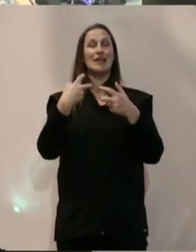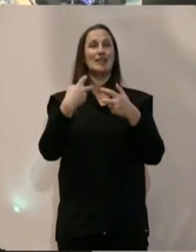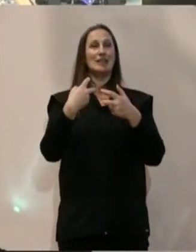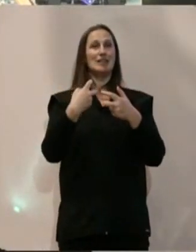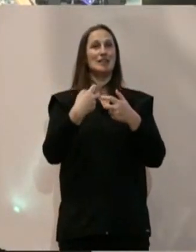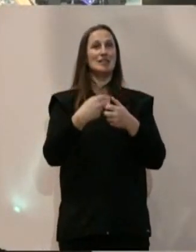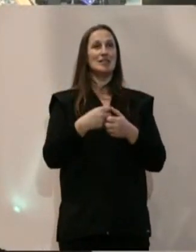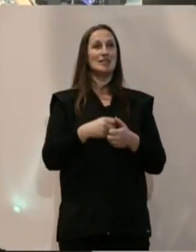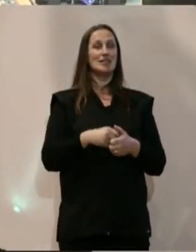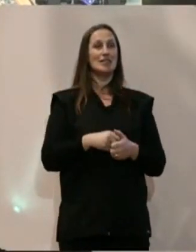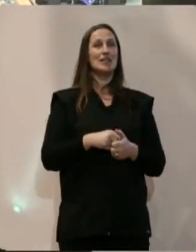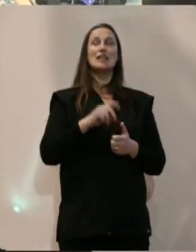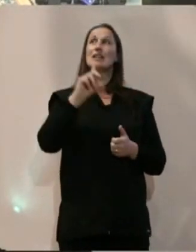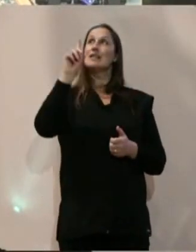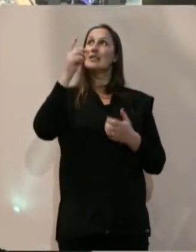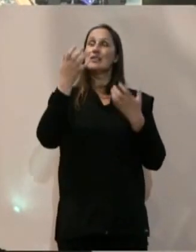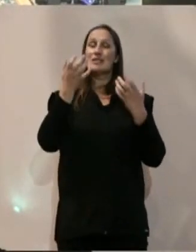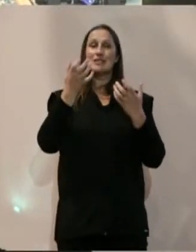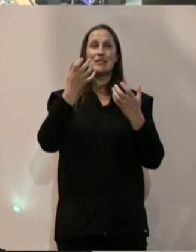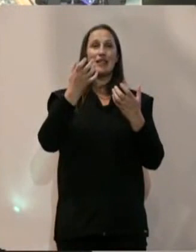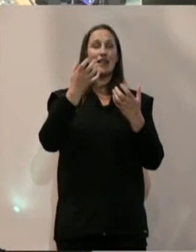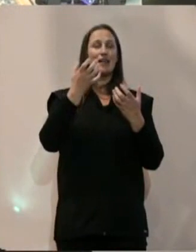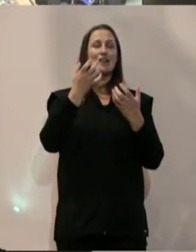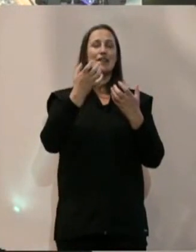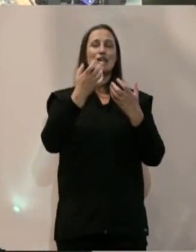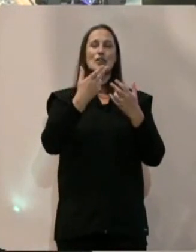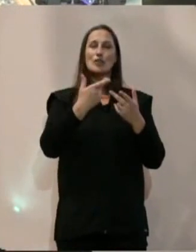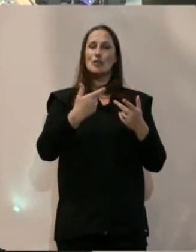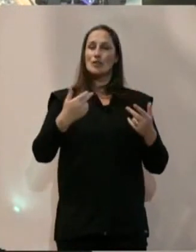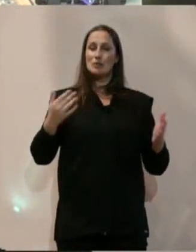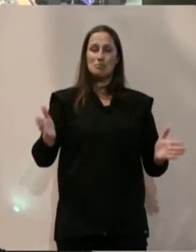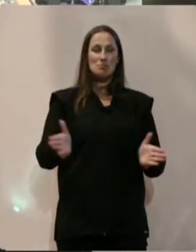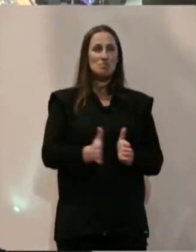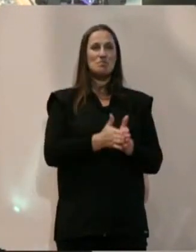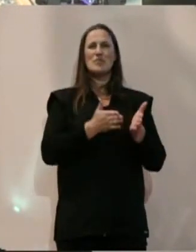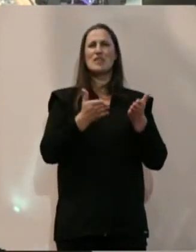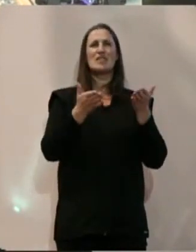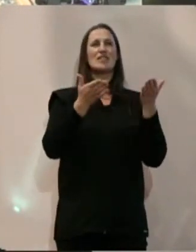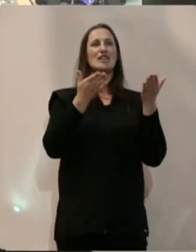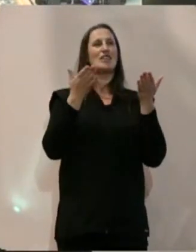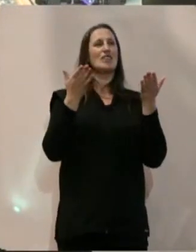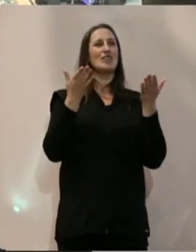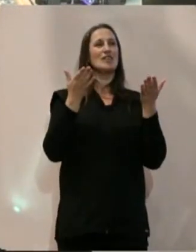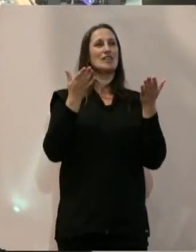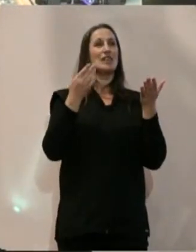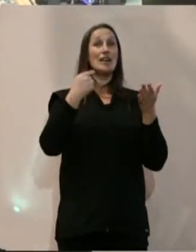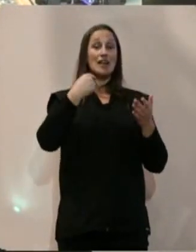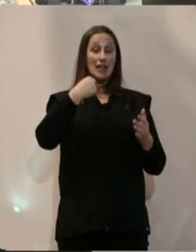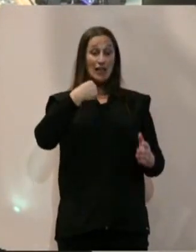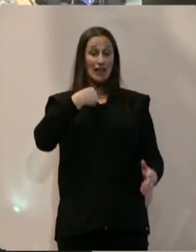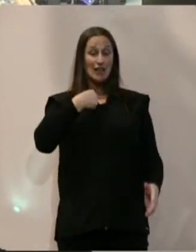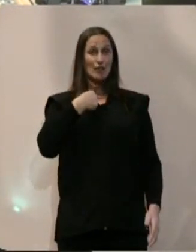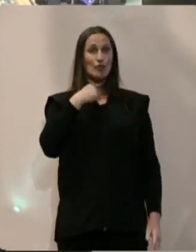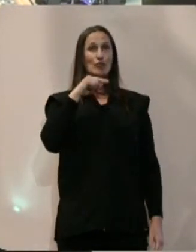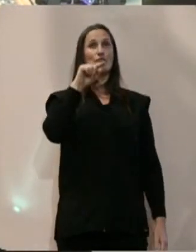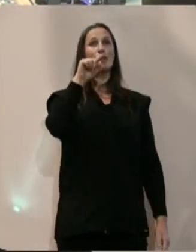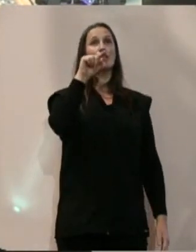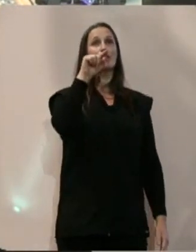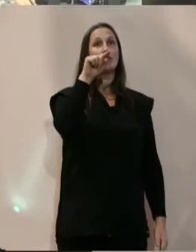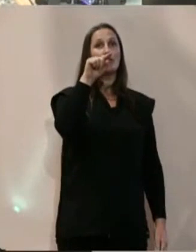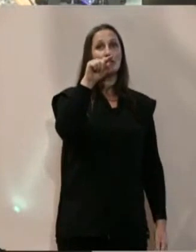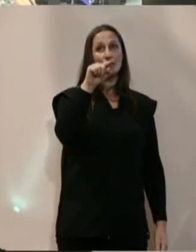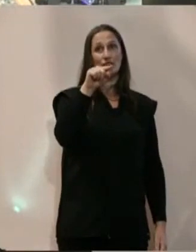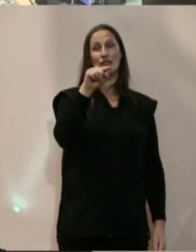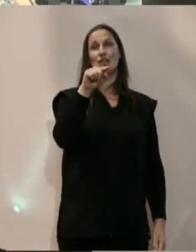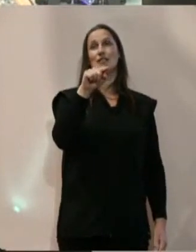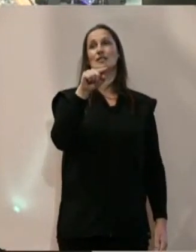Deus quer fazer coisas extraordinárias, e os agentes dessa mudança